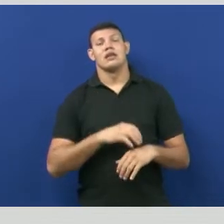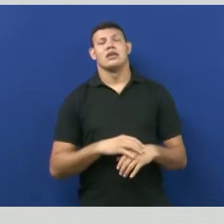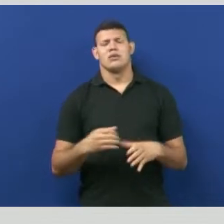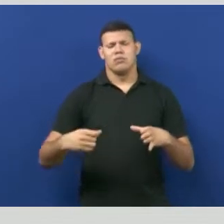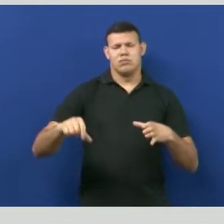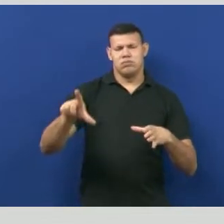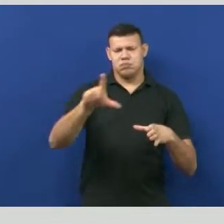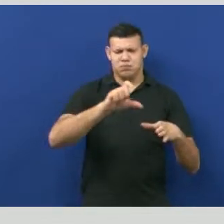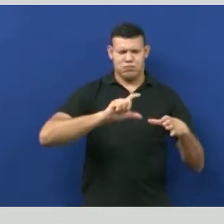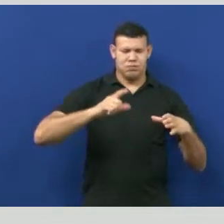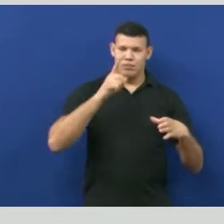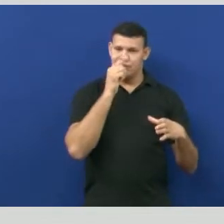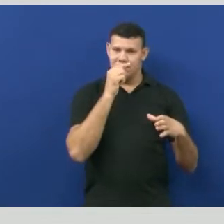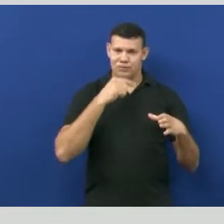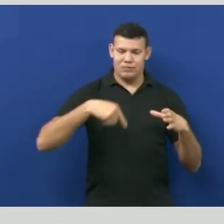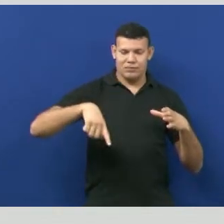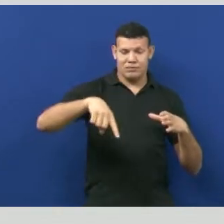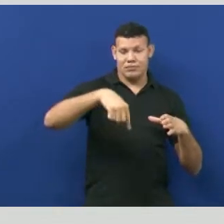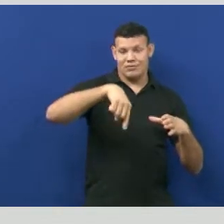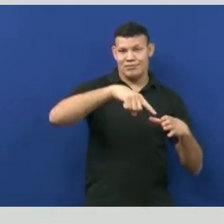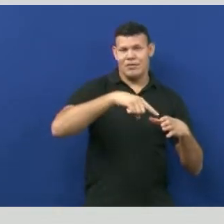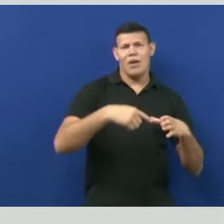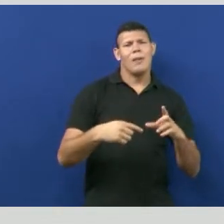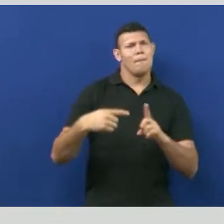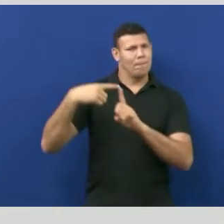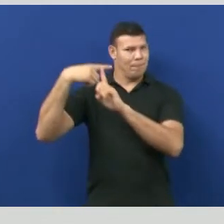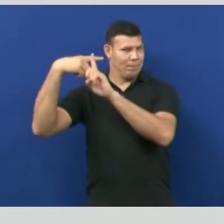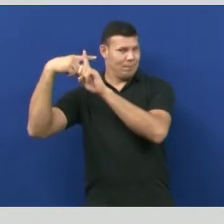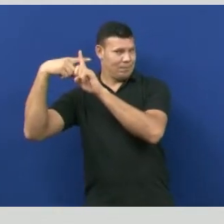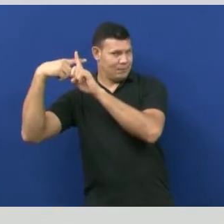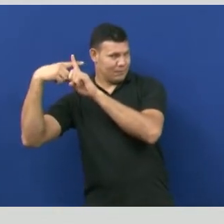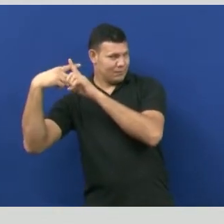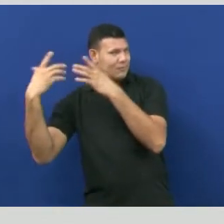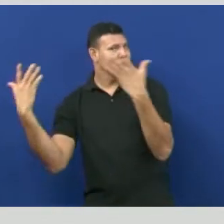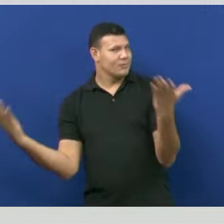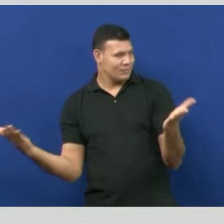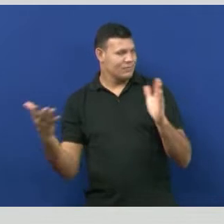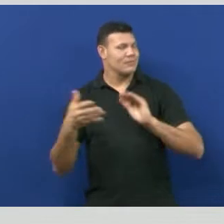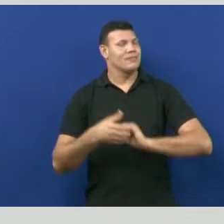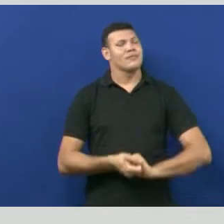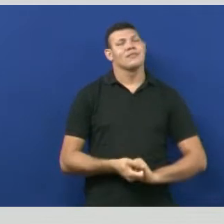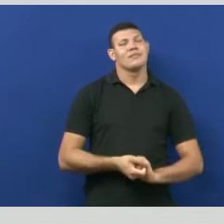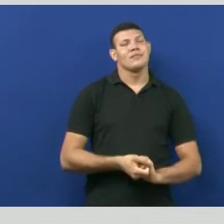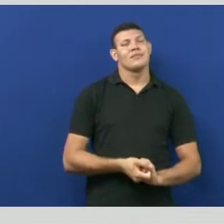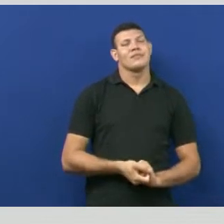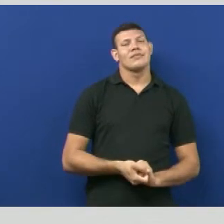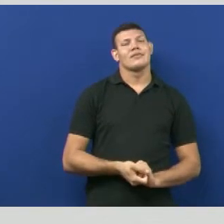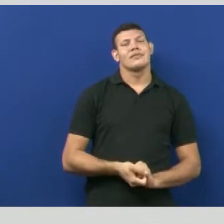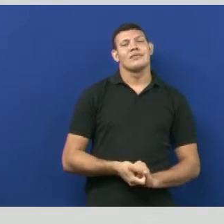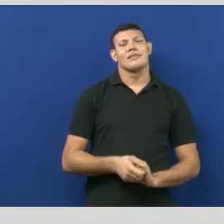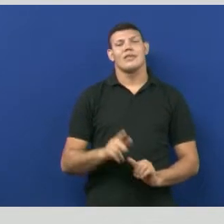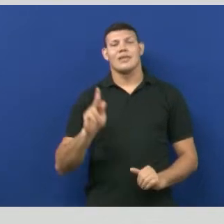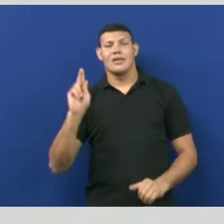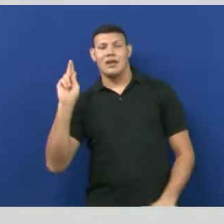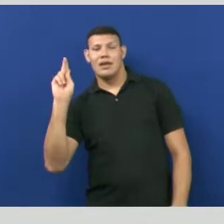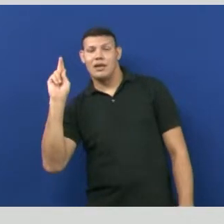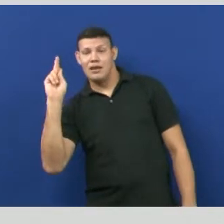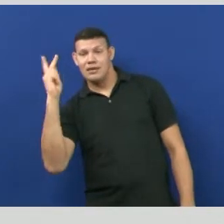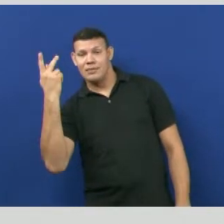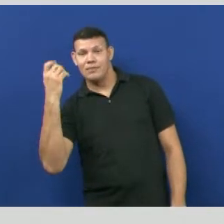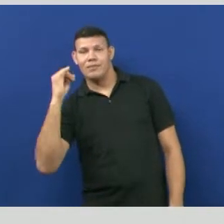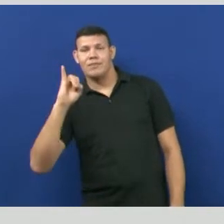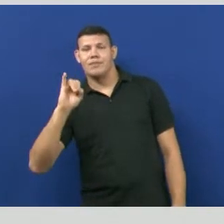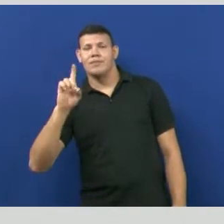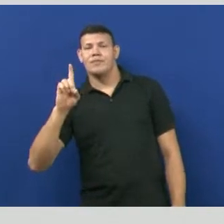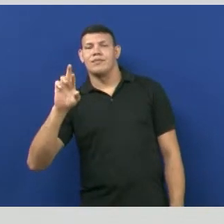e produzem íons de carga positiva, que é o hidrogênio, que ele é também chamado de cátion